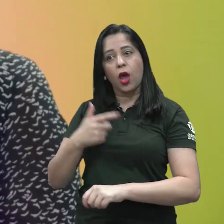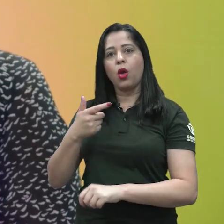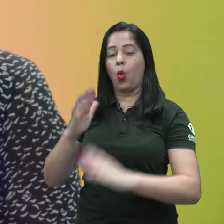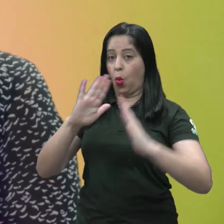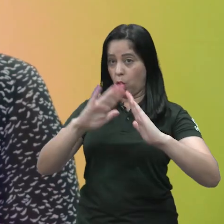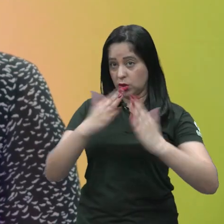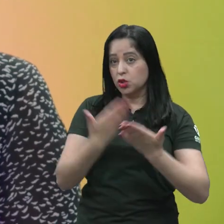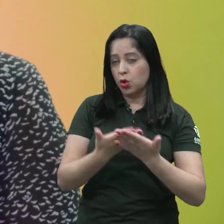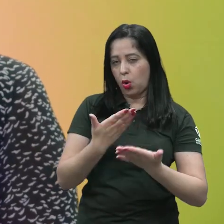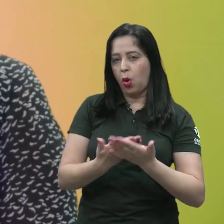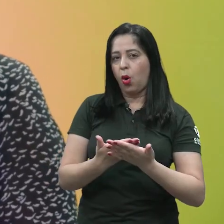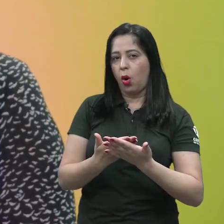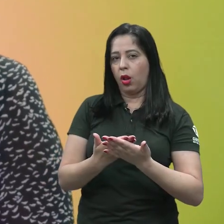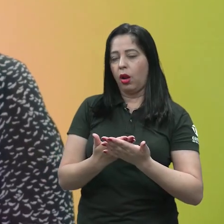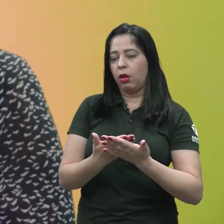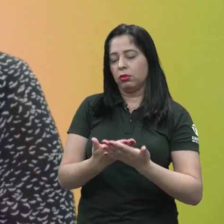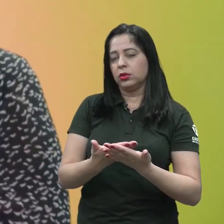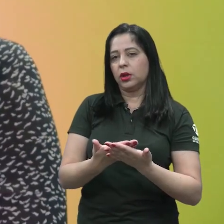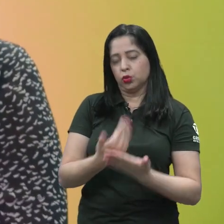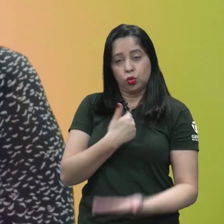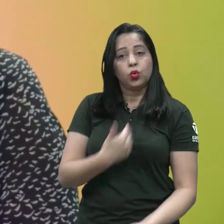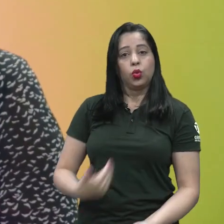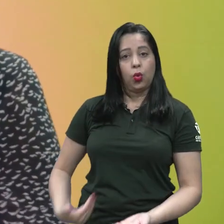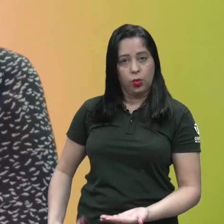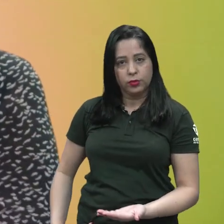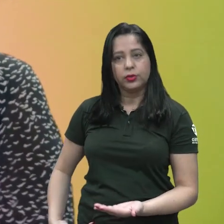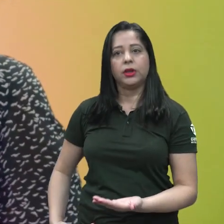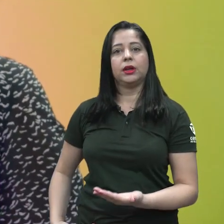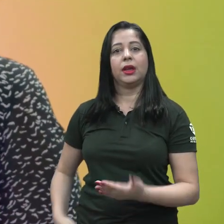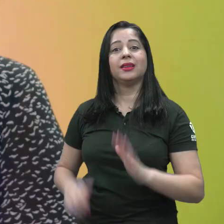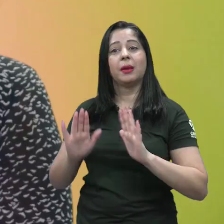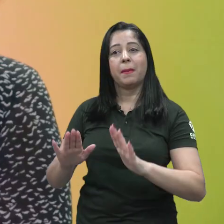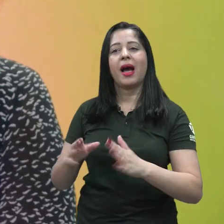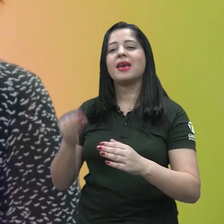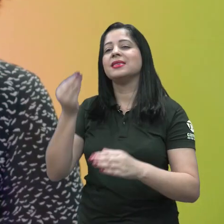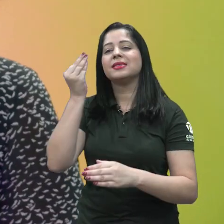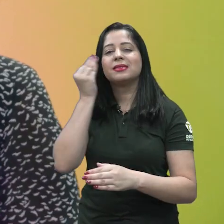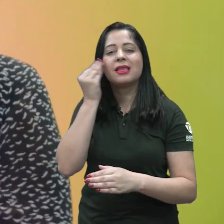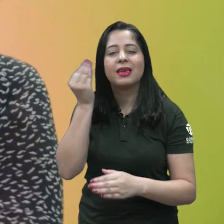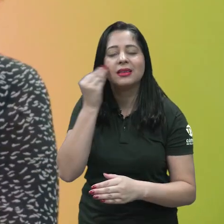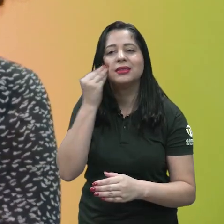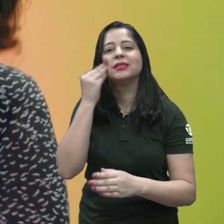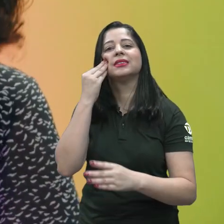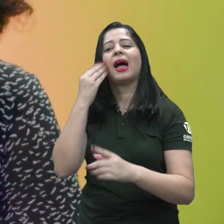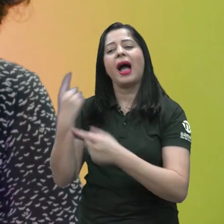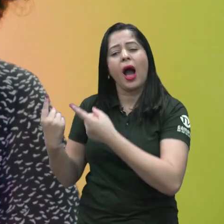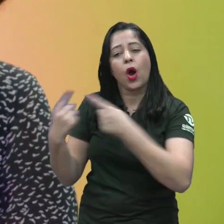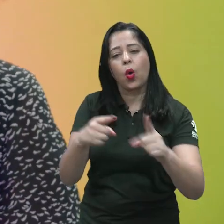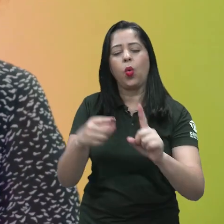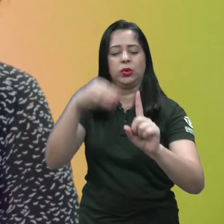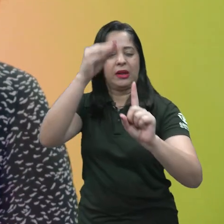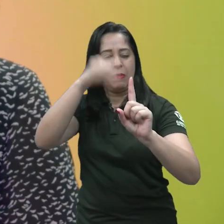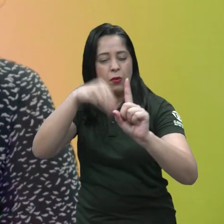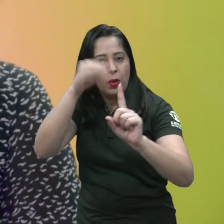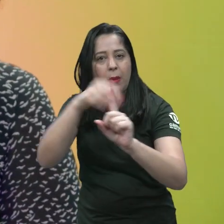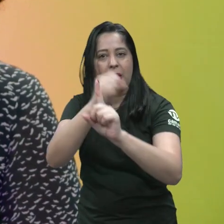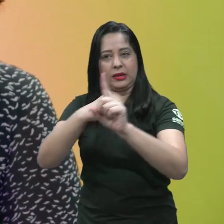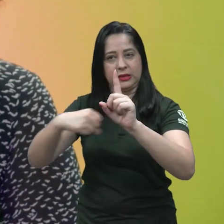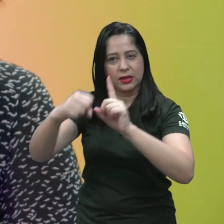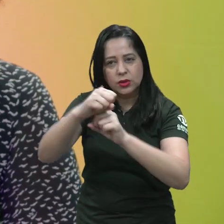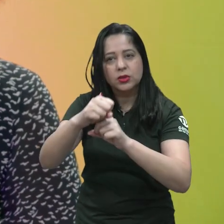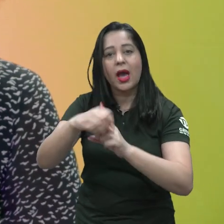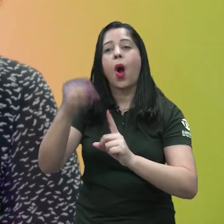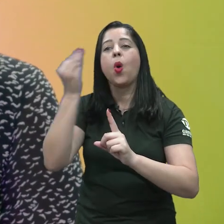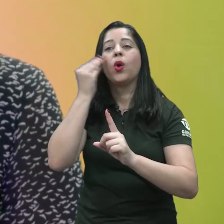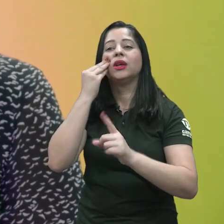escola pública, engajada nesse combate às vulnerabilidades sociais e essa questão da queda nas